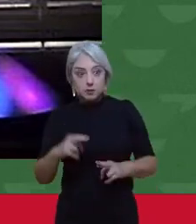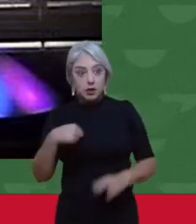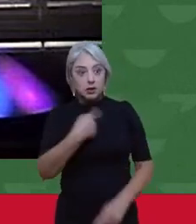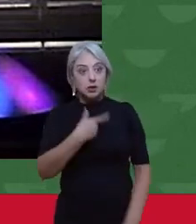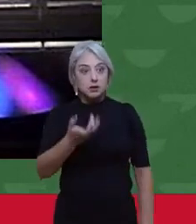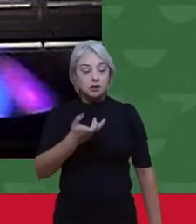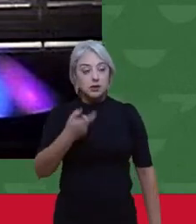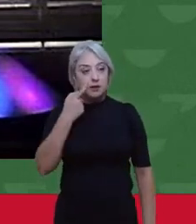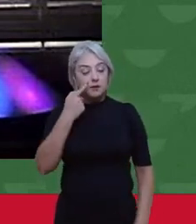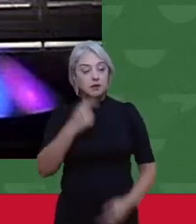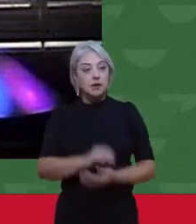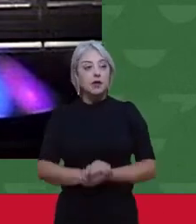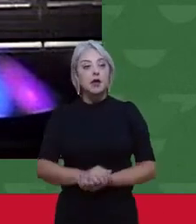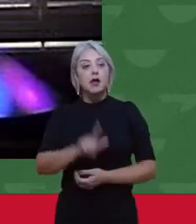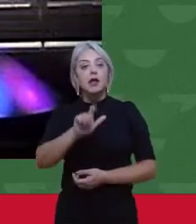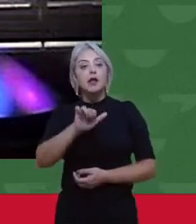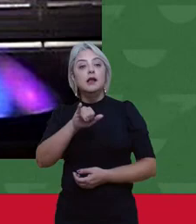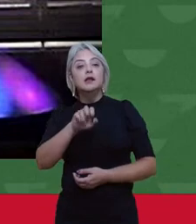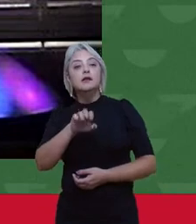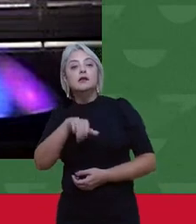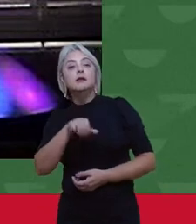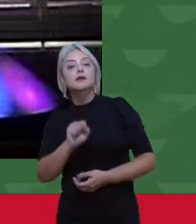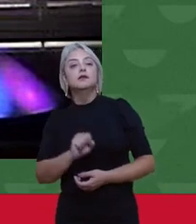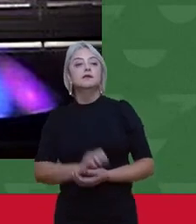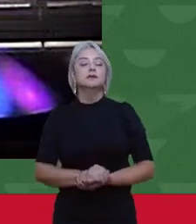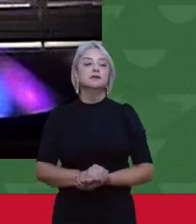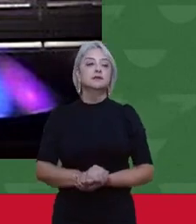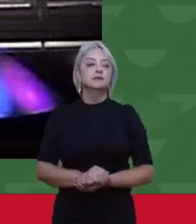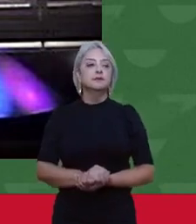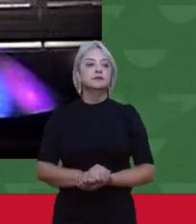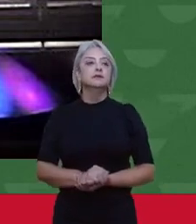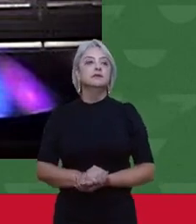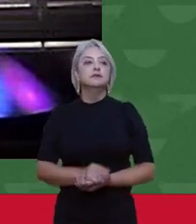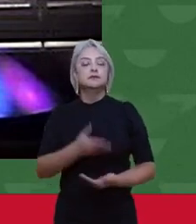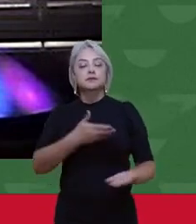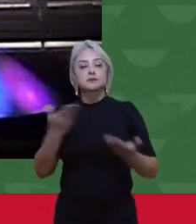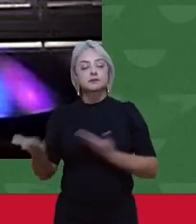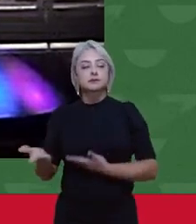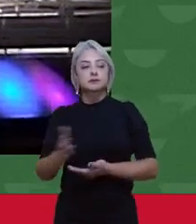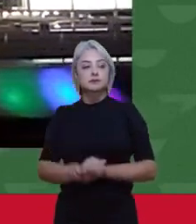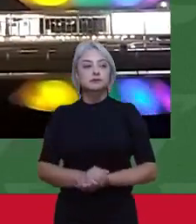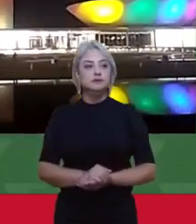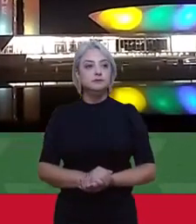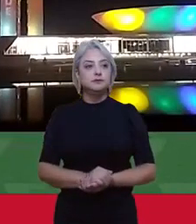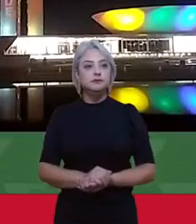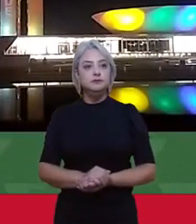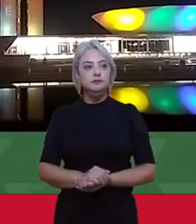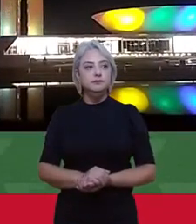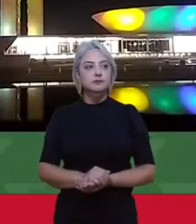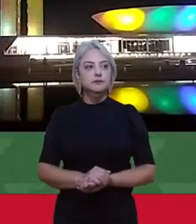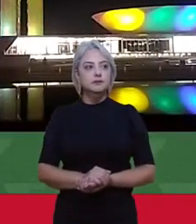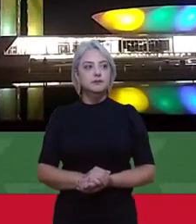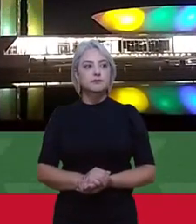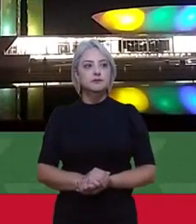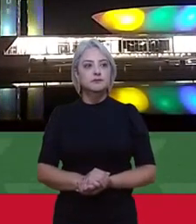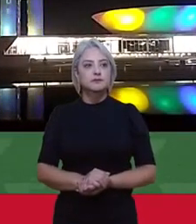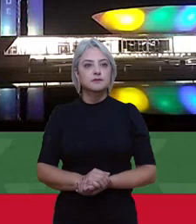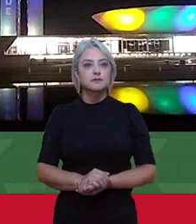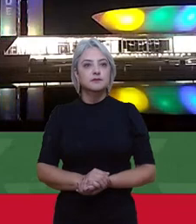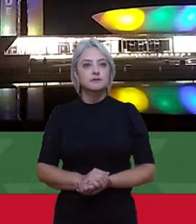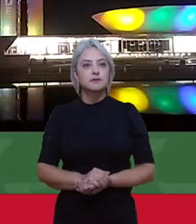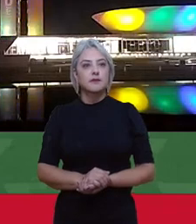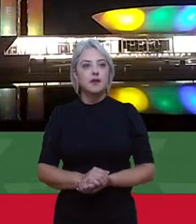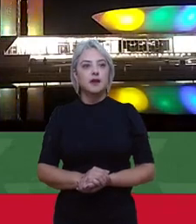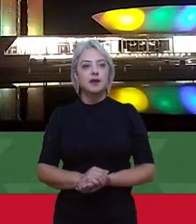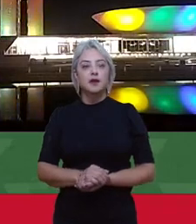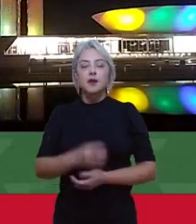queremos ter. Luiziane Lins, está contigo. Volta aí para Luiziane Lins, depois desse espetáculo de imagens Muito,